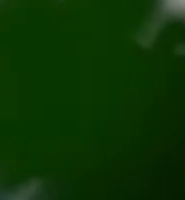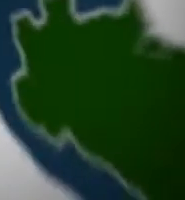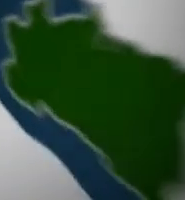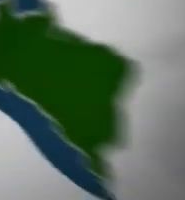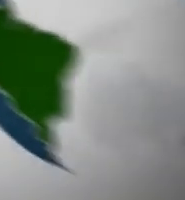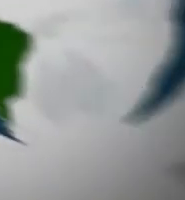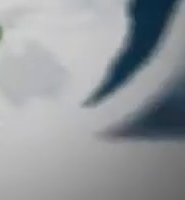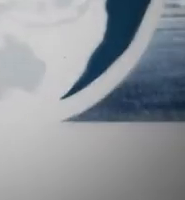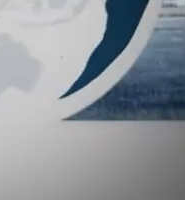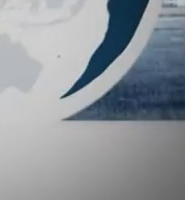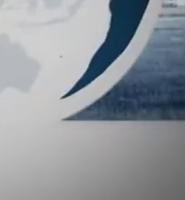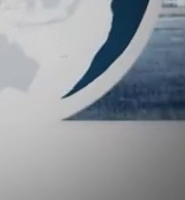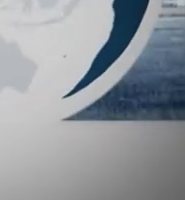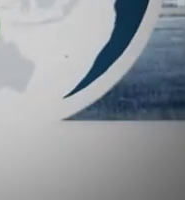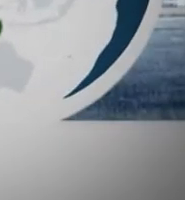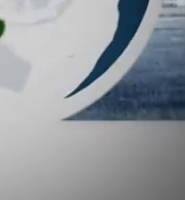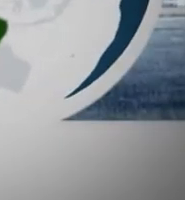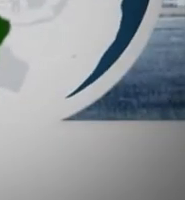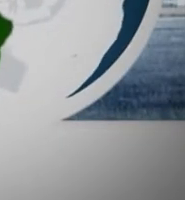o